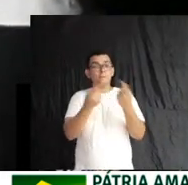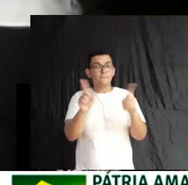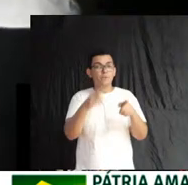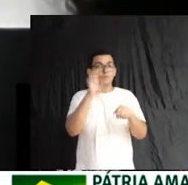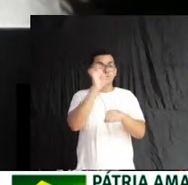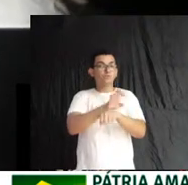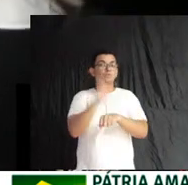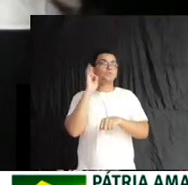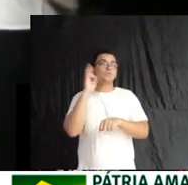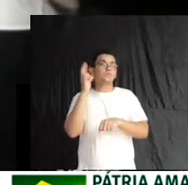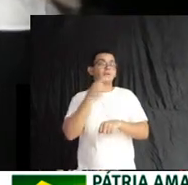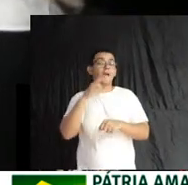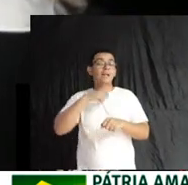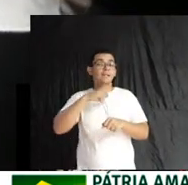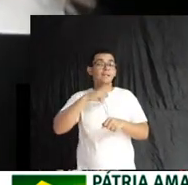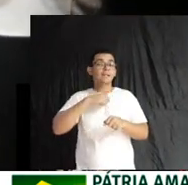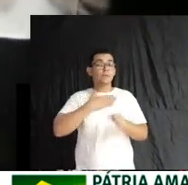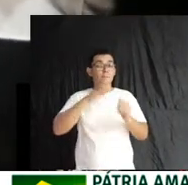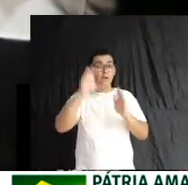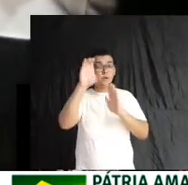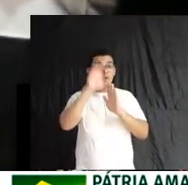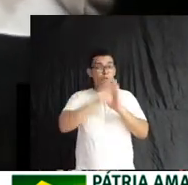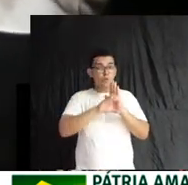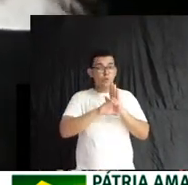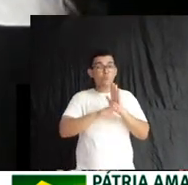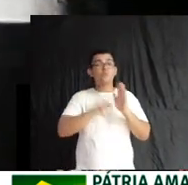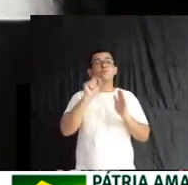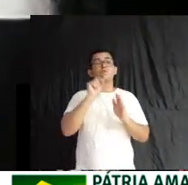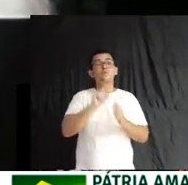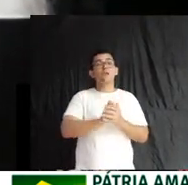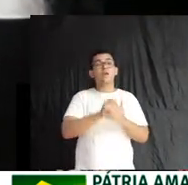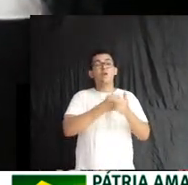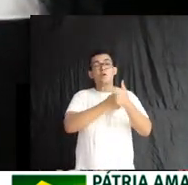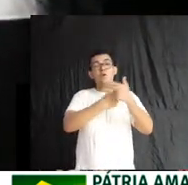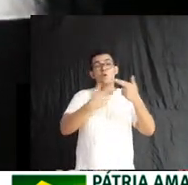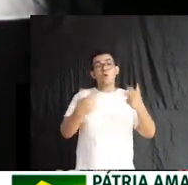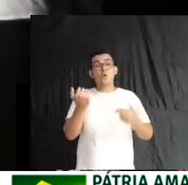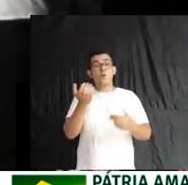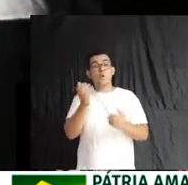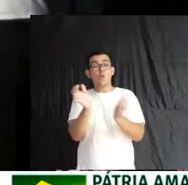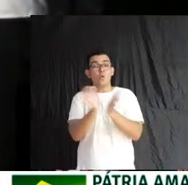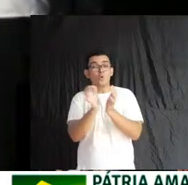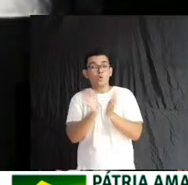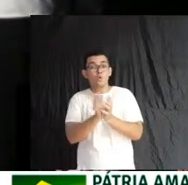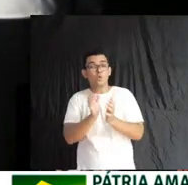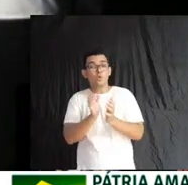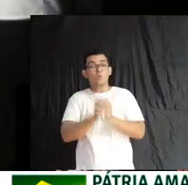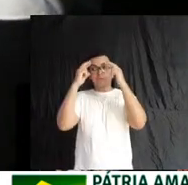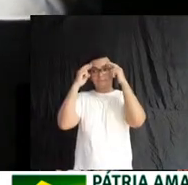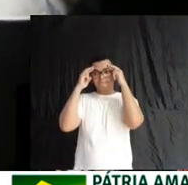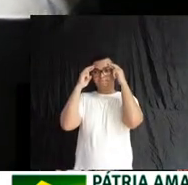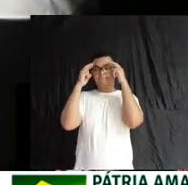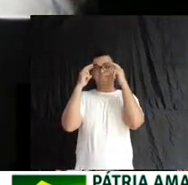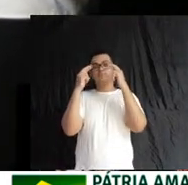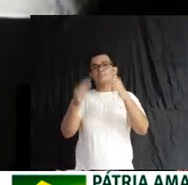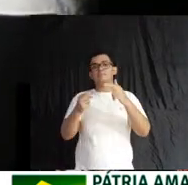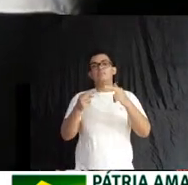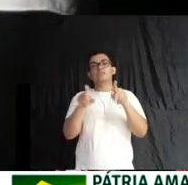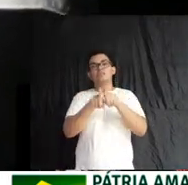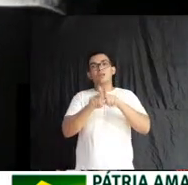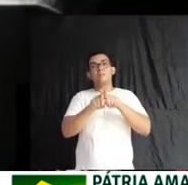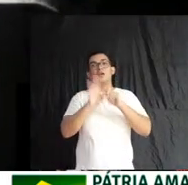no meu currículo uma galera de respeito que hoje, inclusive, está tocando com nomes nacionalmente